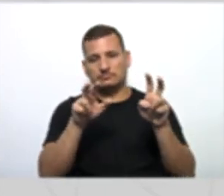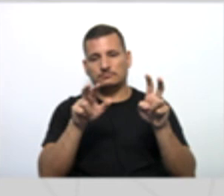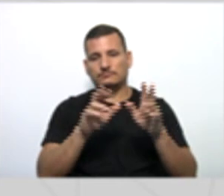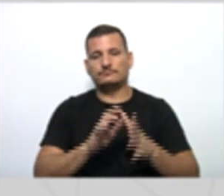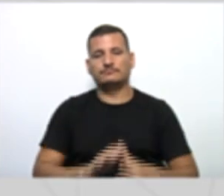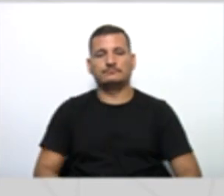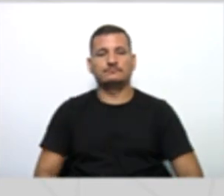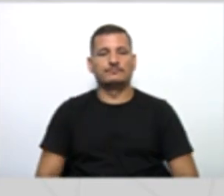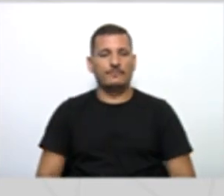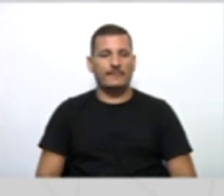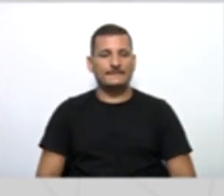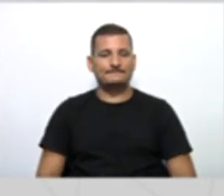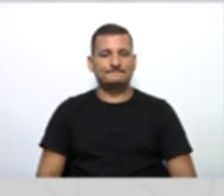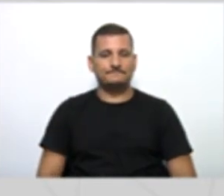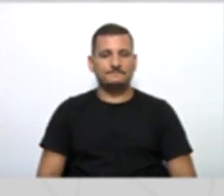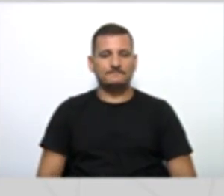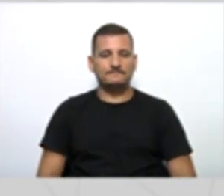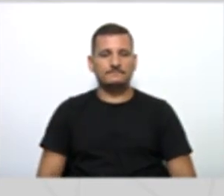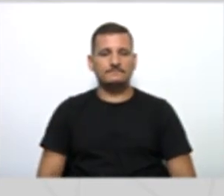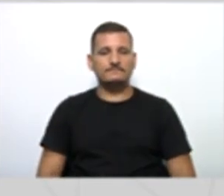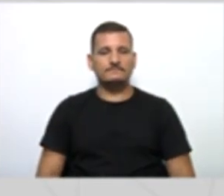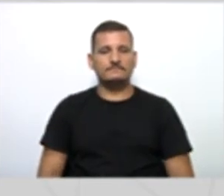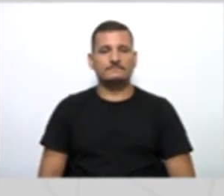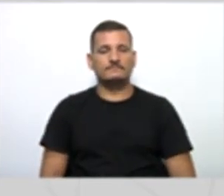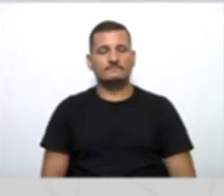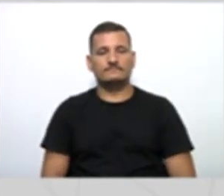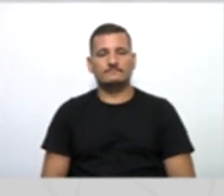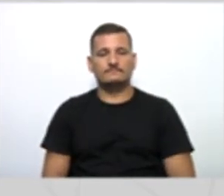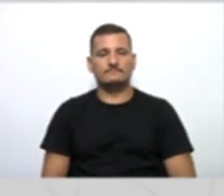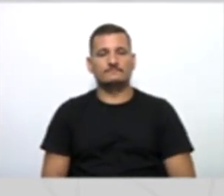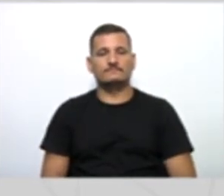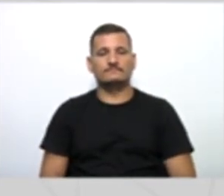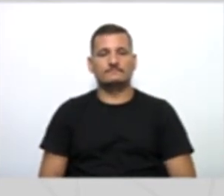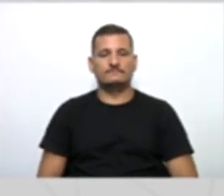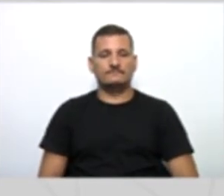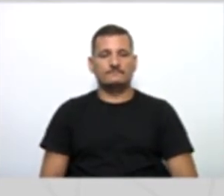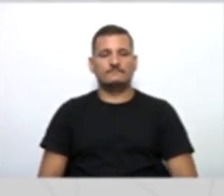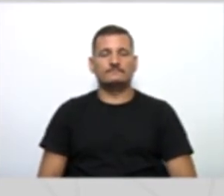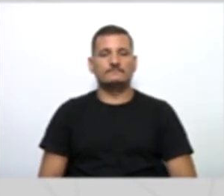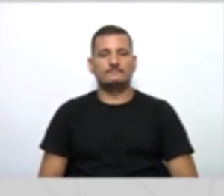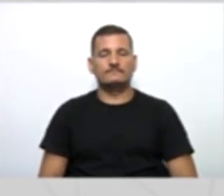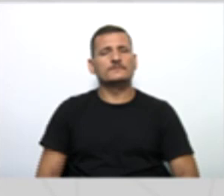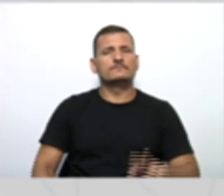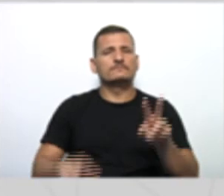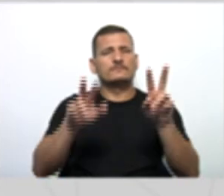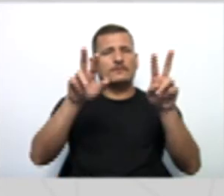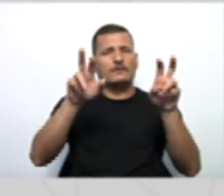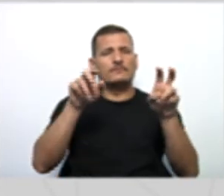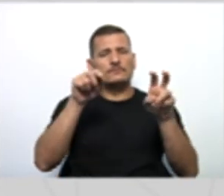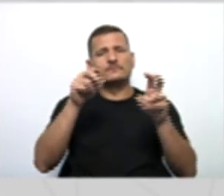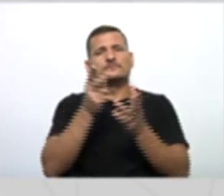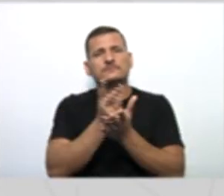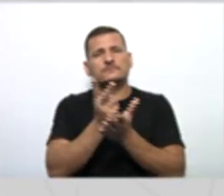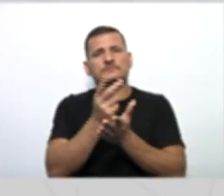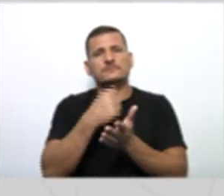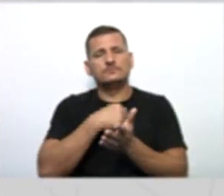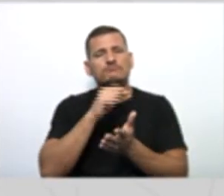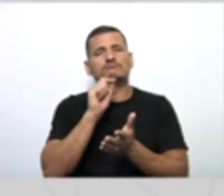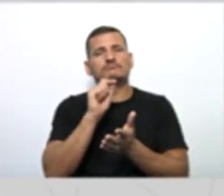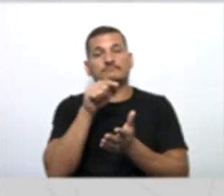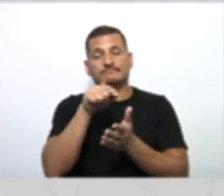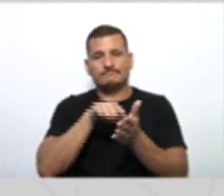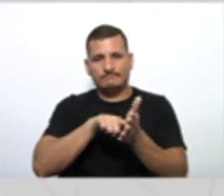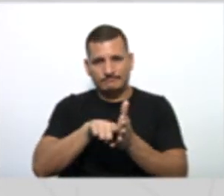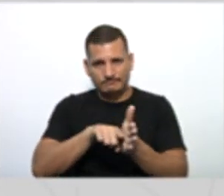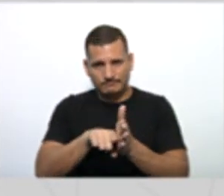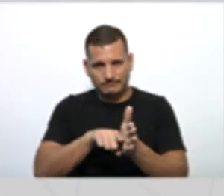construção. Então, o tema é sempre o assunto. O assunto que eu vou estudar, o assunto que eu vou